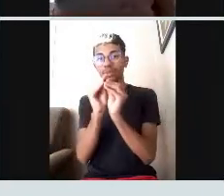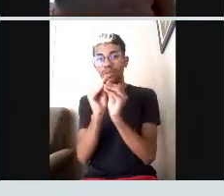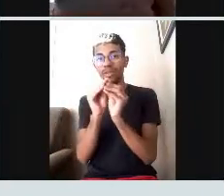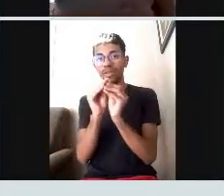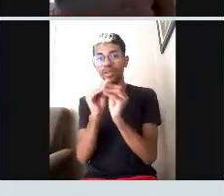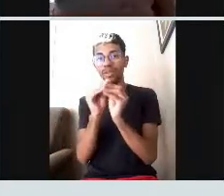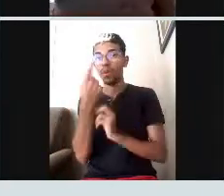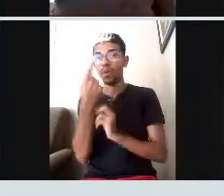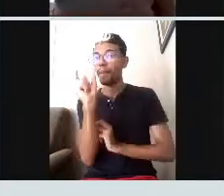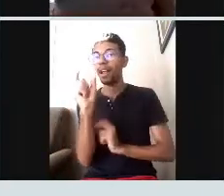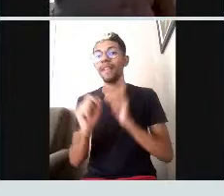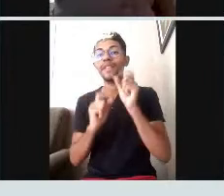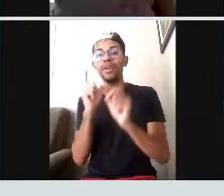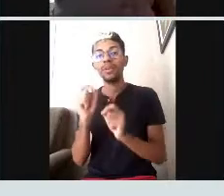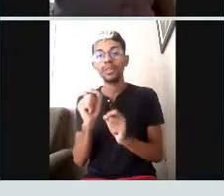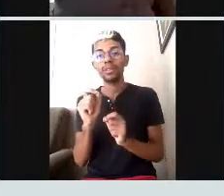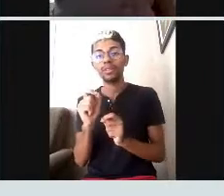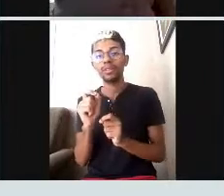palavra.